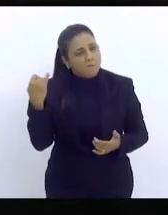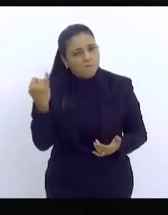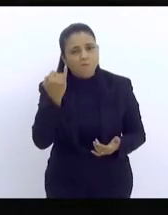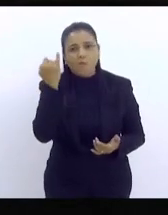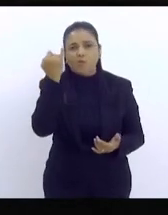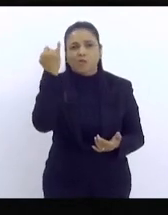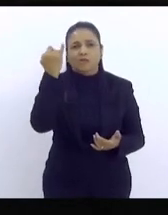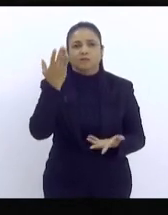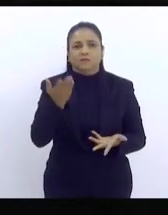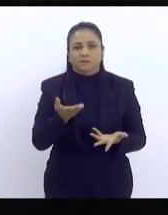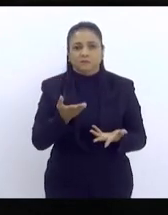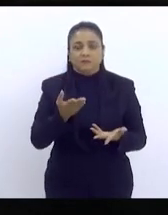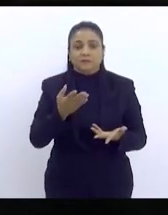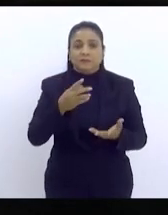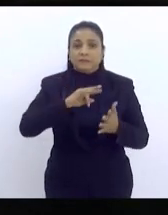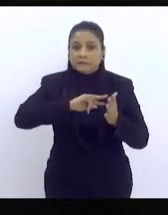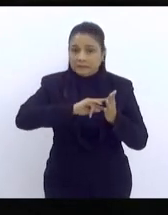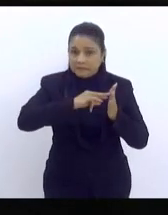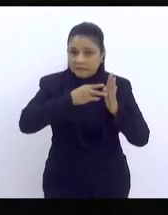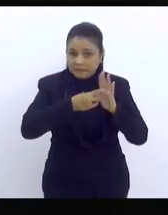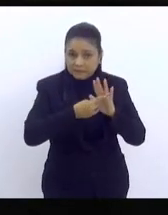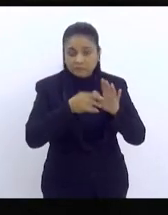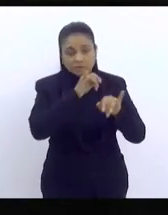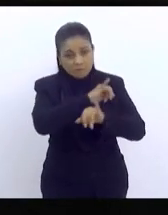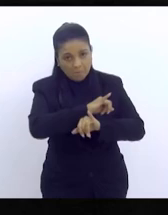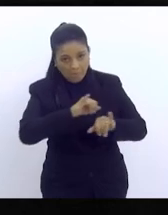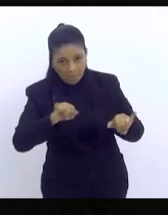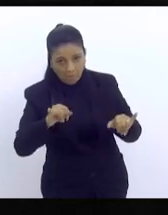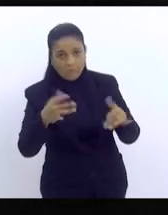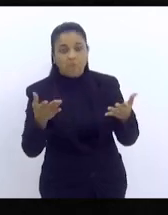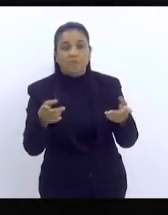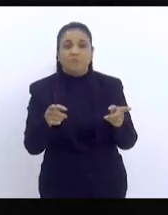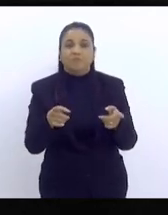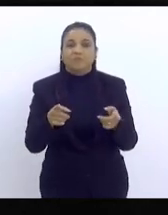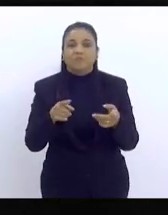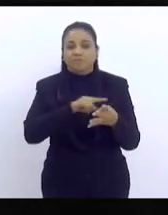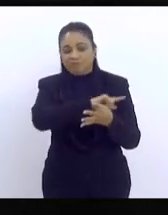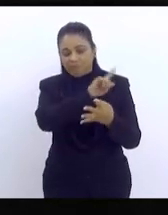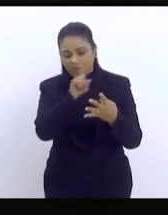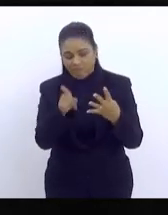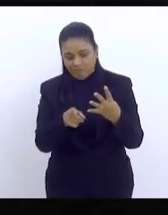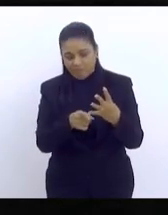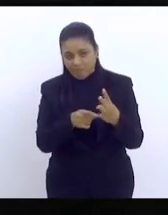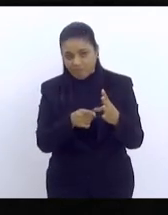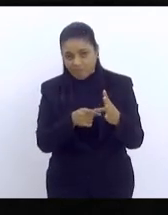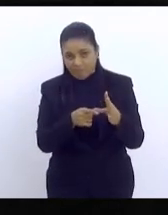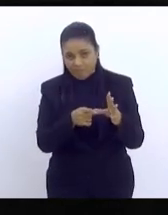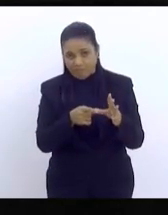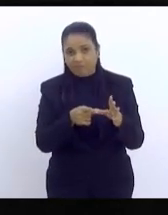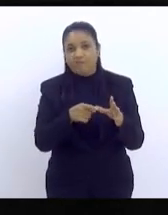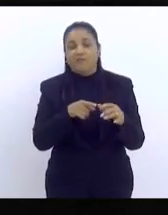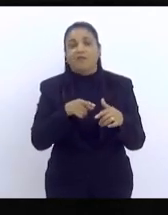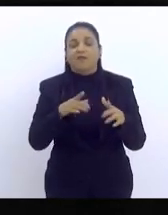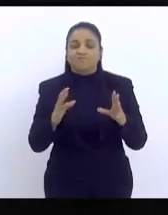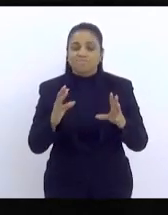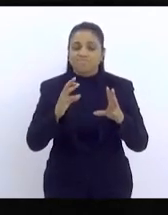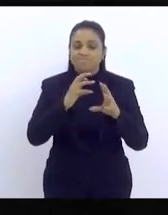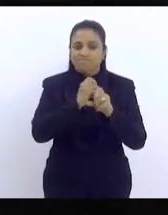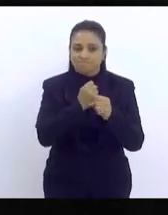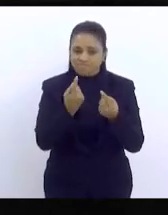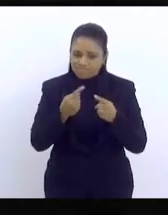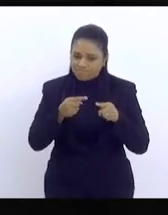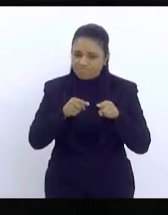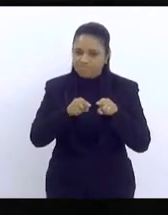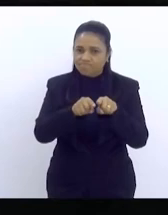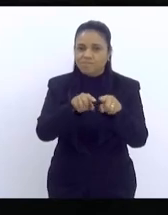a gente tem e nesse sentido quero dizer também que nós estaremos se somando e que tem toda a solidariedade a greve e